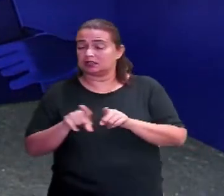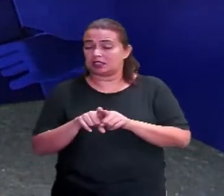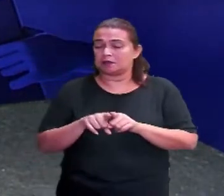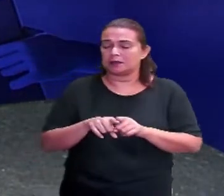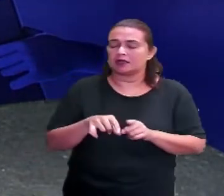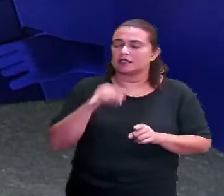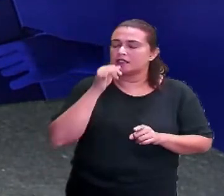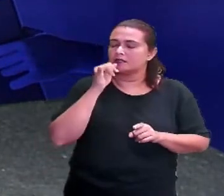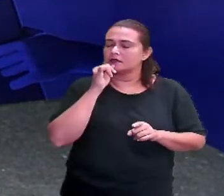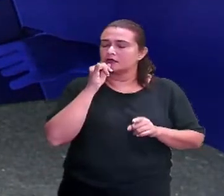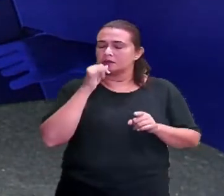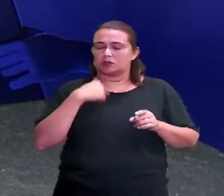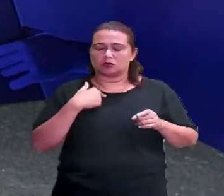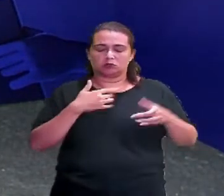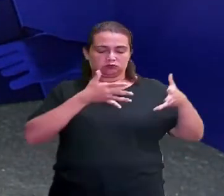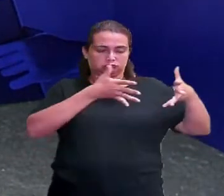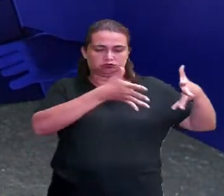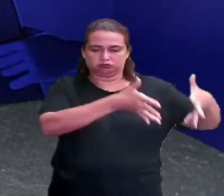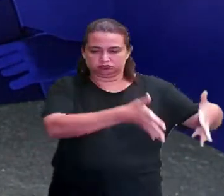posso ir a um funeral